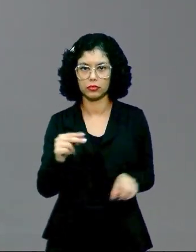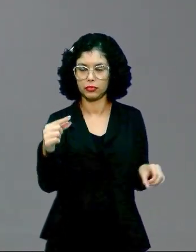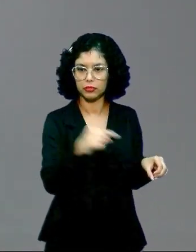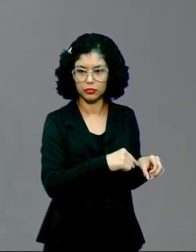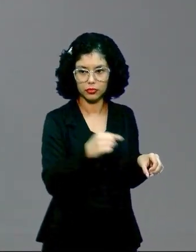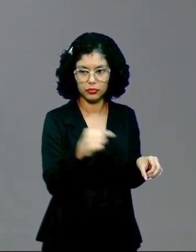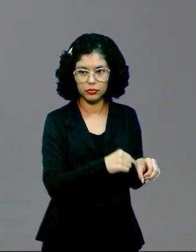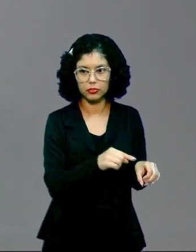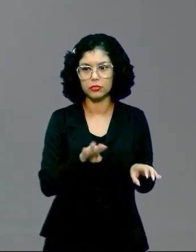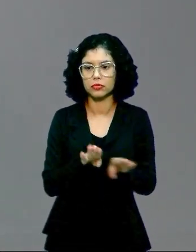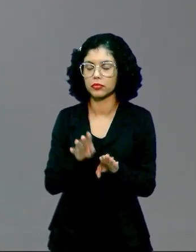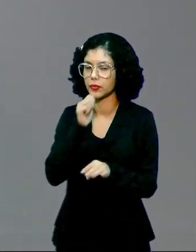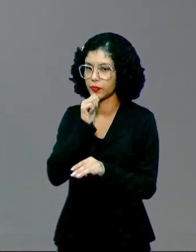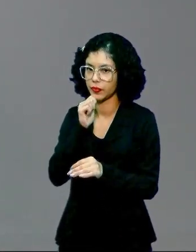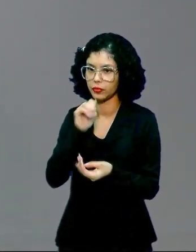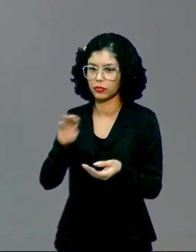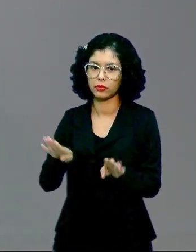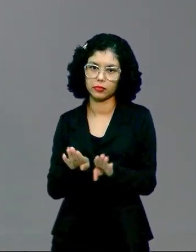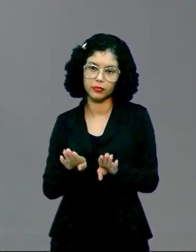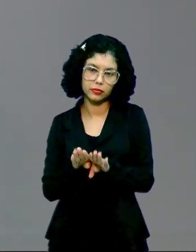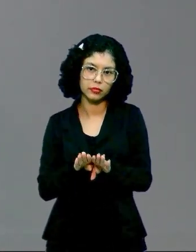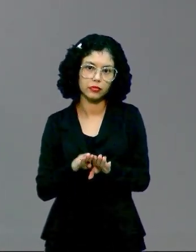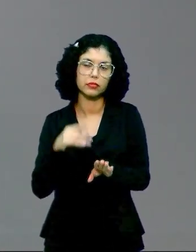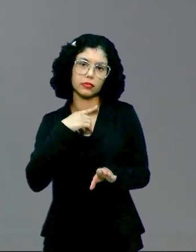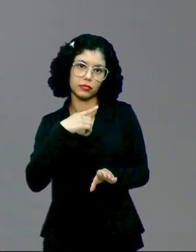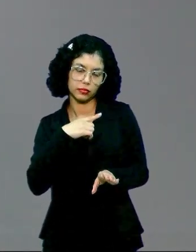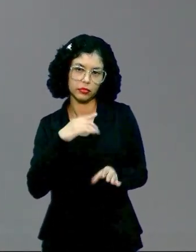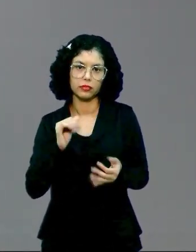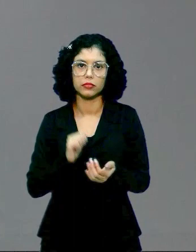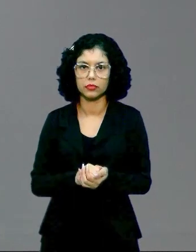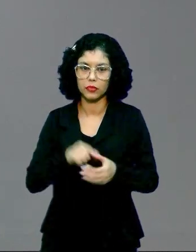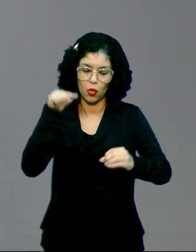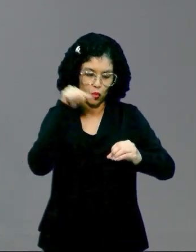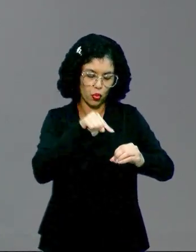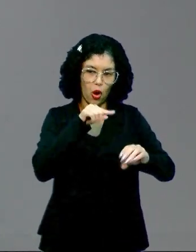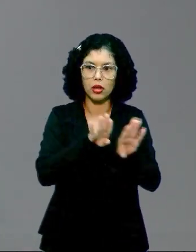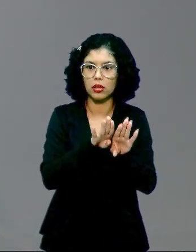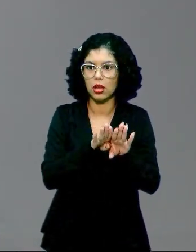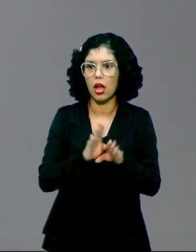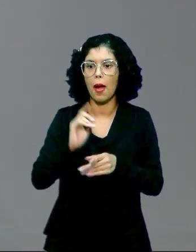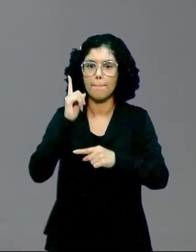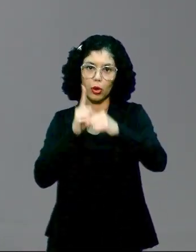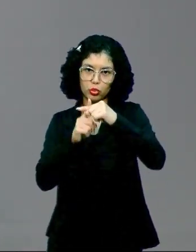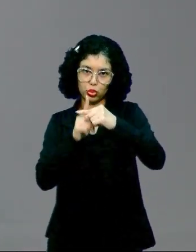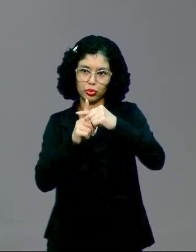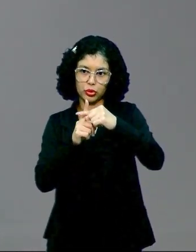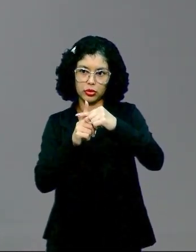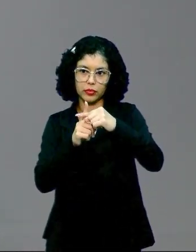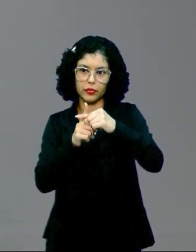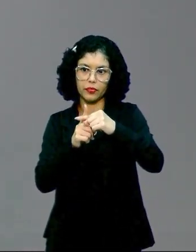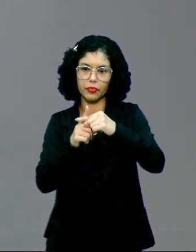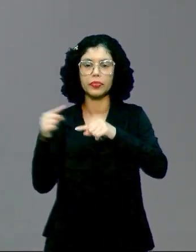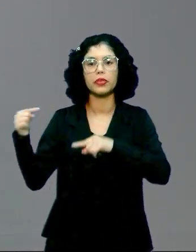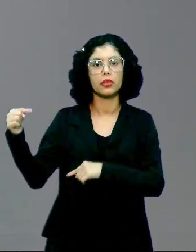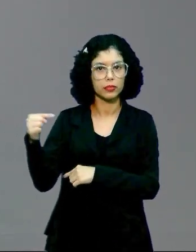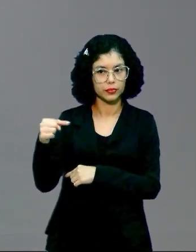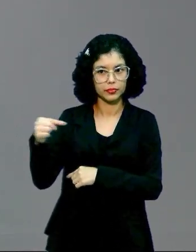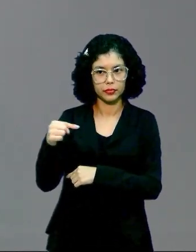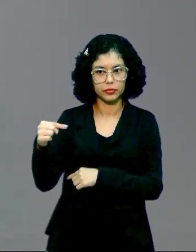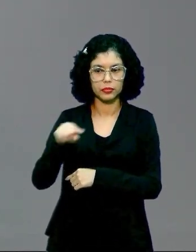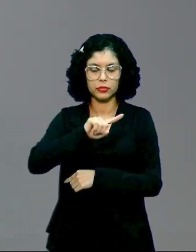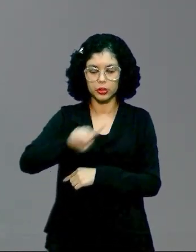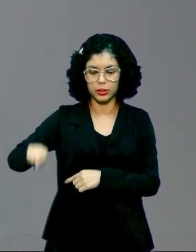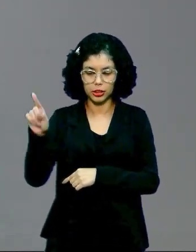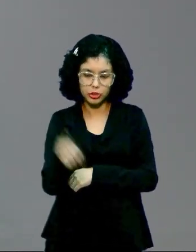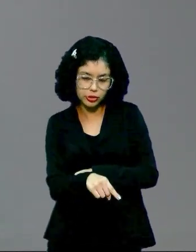nós vimos na aula anterior que no núcleo do átomo existem prótons, que são cargas positivas, e nêutrons, que são cargas neutras,